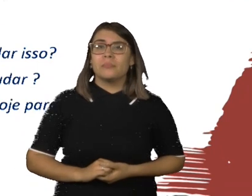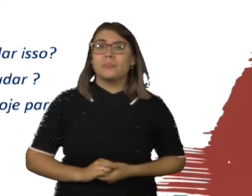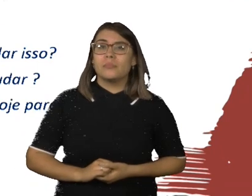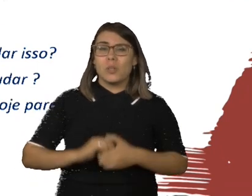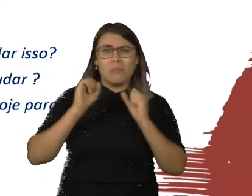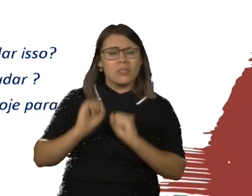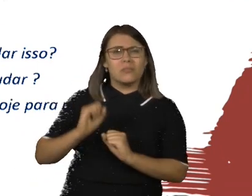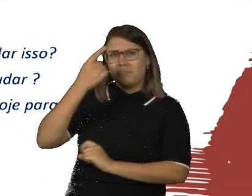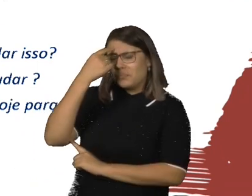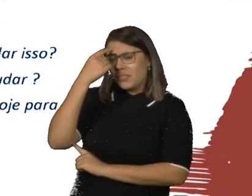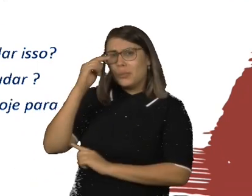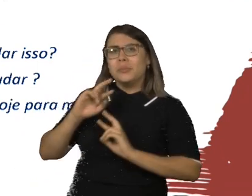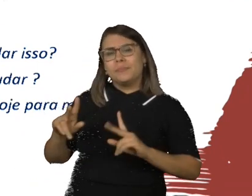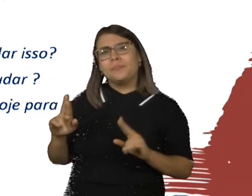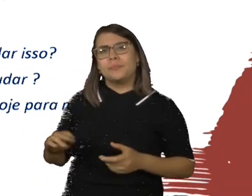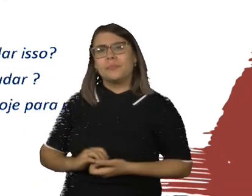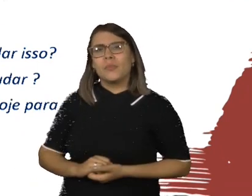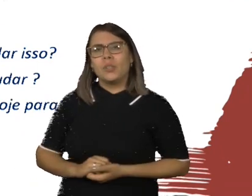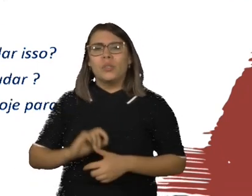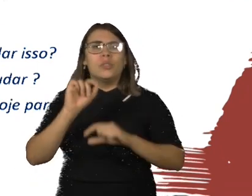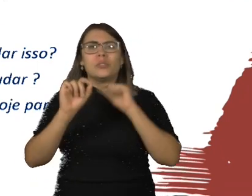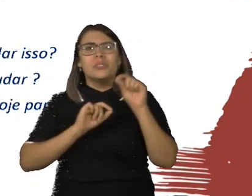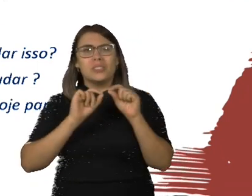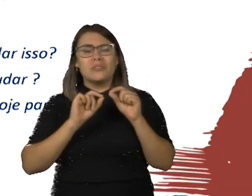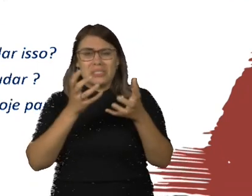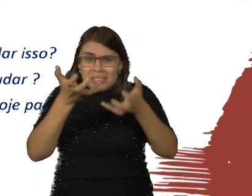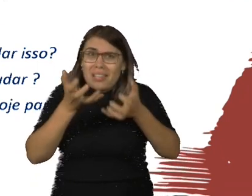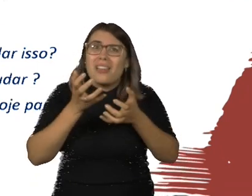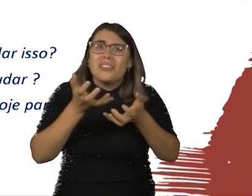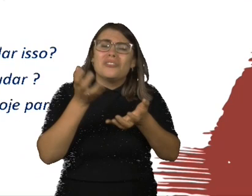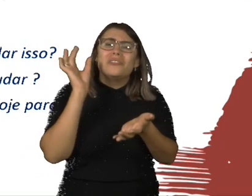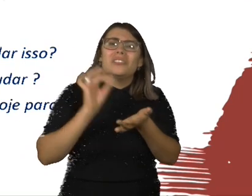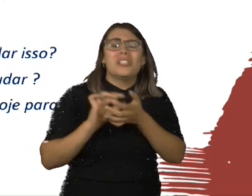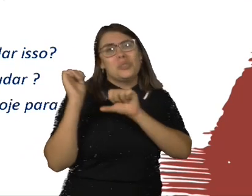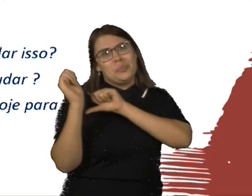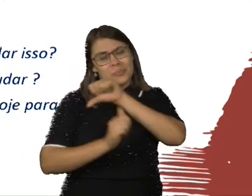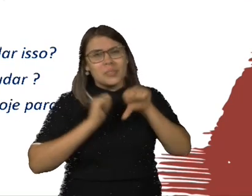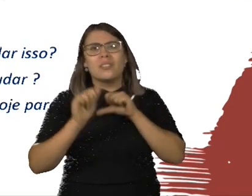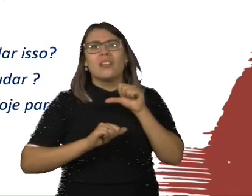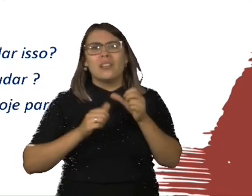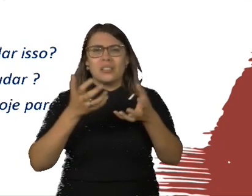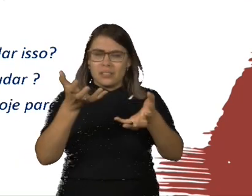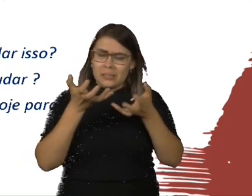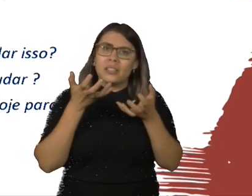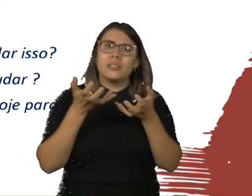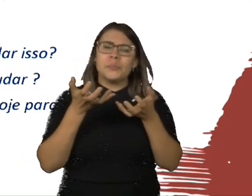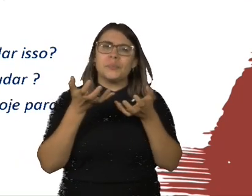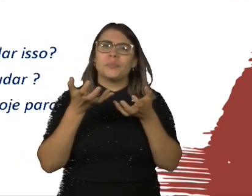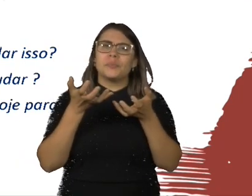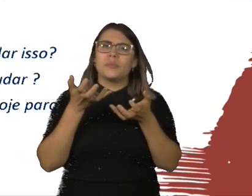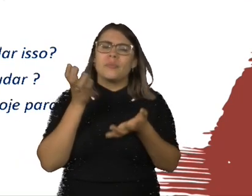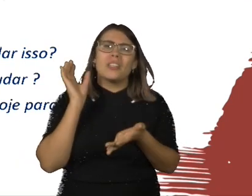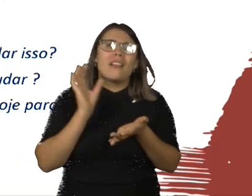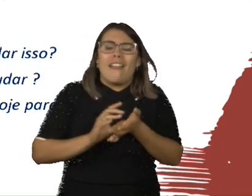pensamento que você tem? O quanto você está comprometido em mudar? Comprometido é a diferença entre estar interessado,